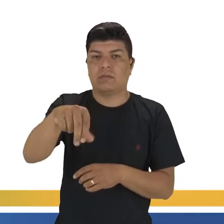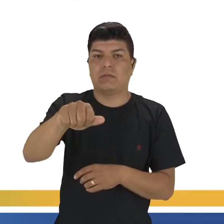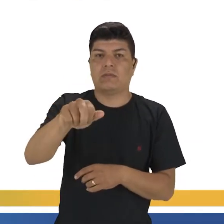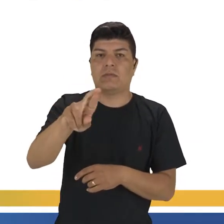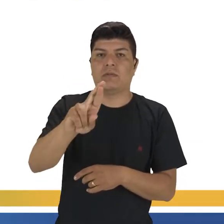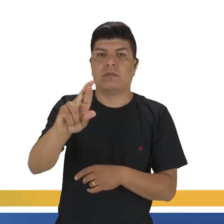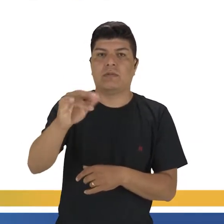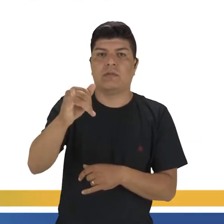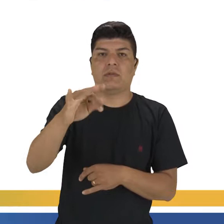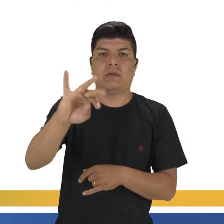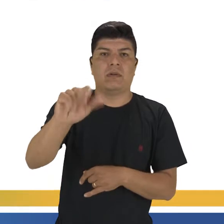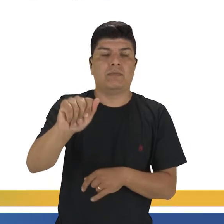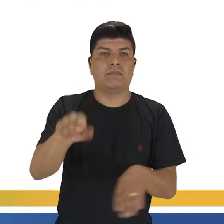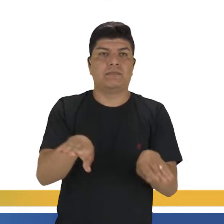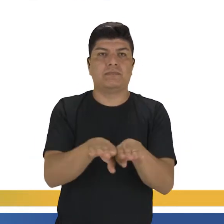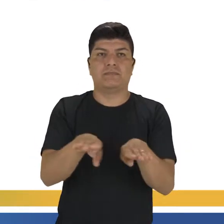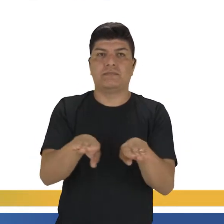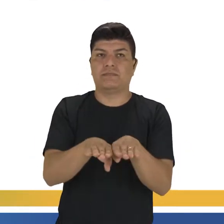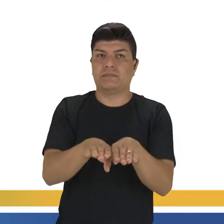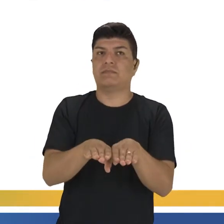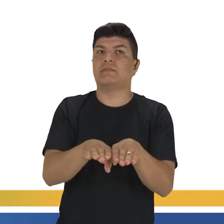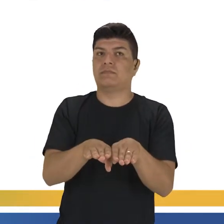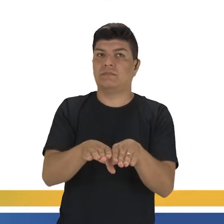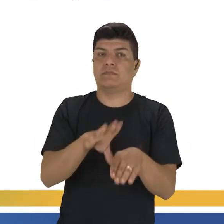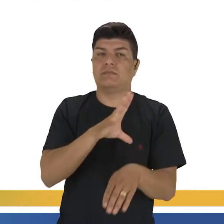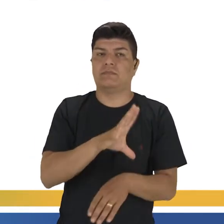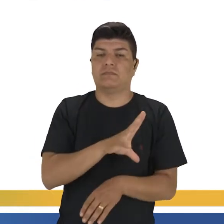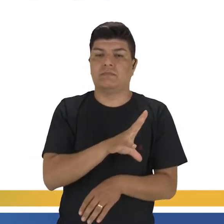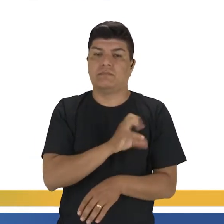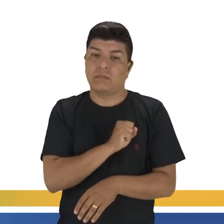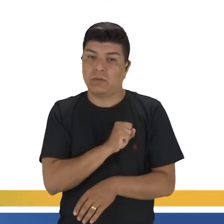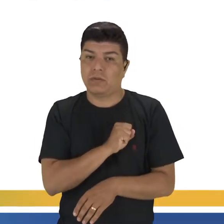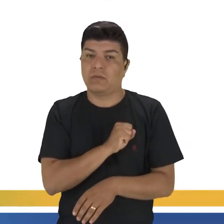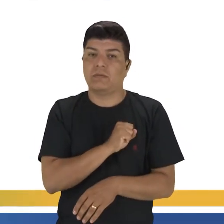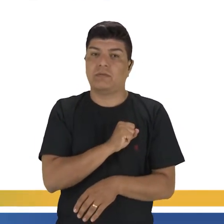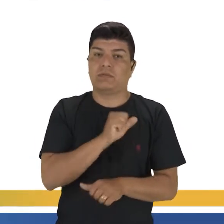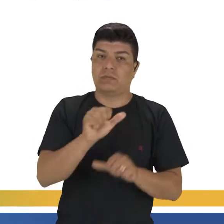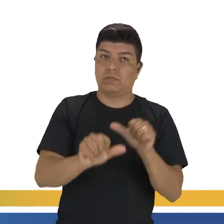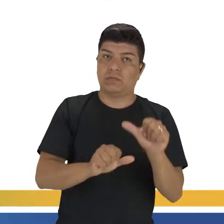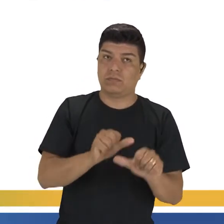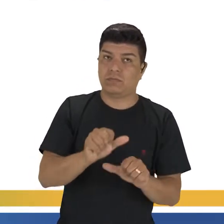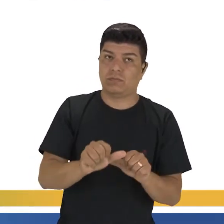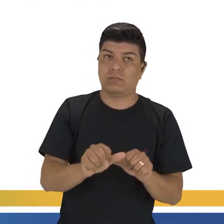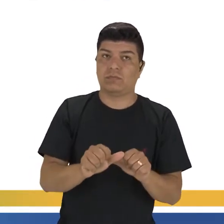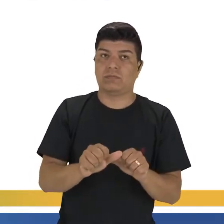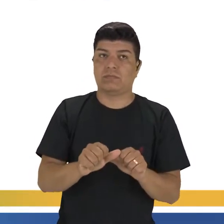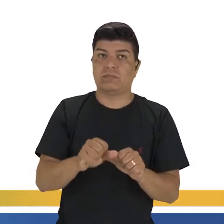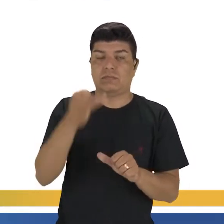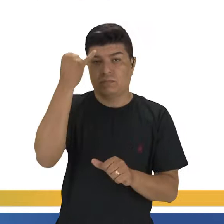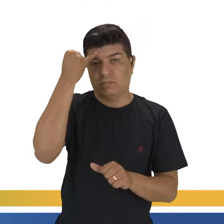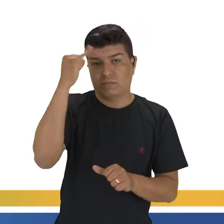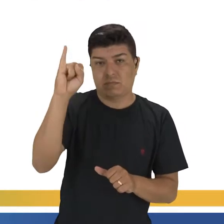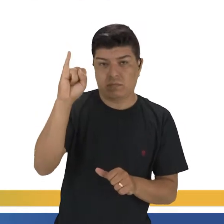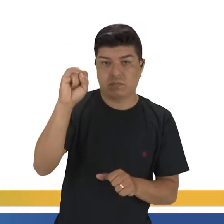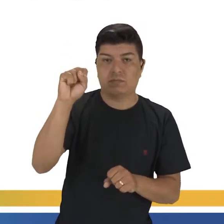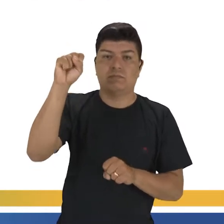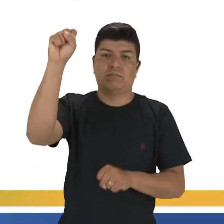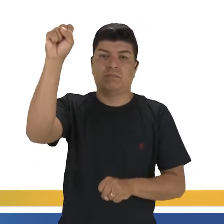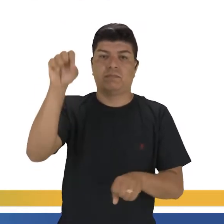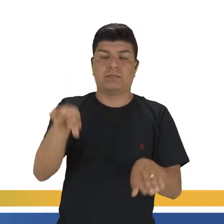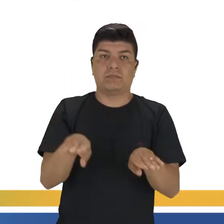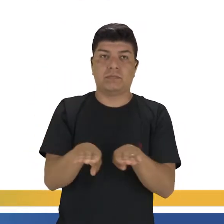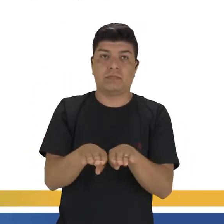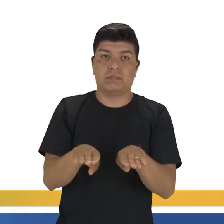para o público se situar na narrativa, o amor como redenção, a idealização do herói e